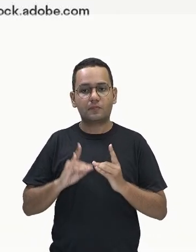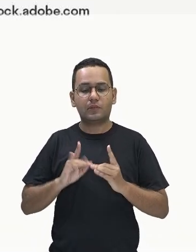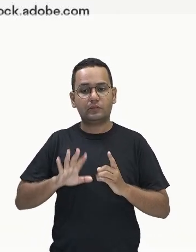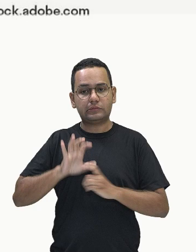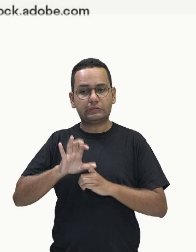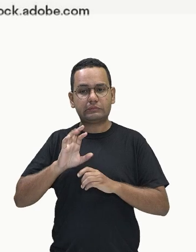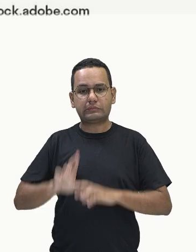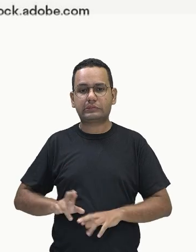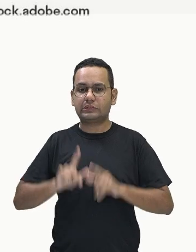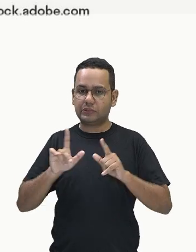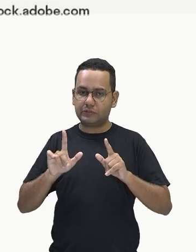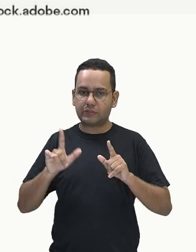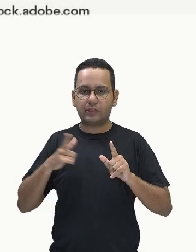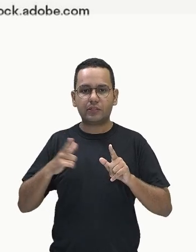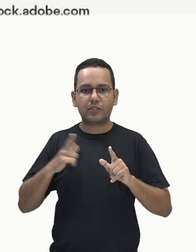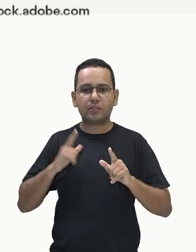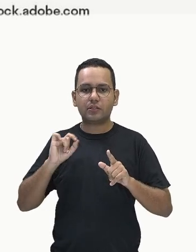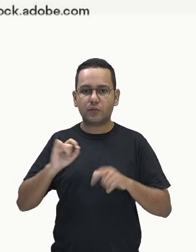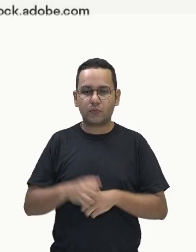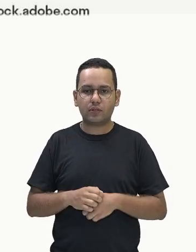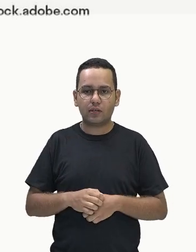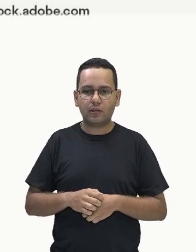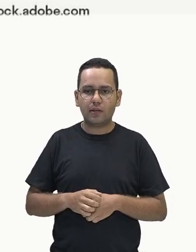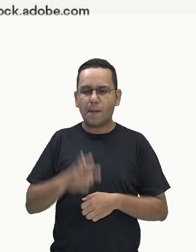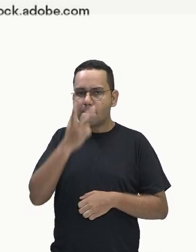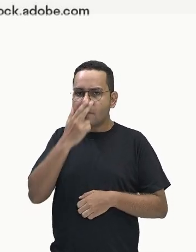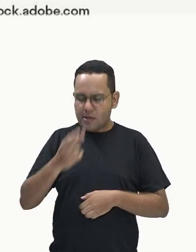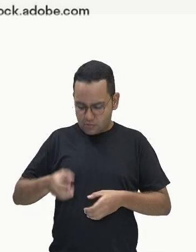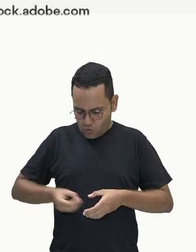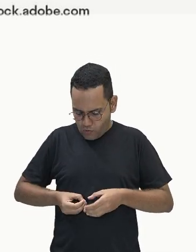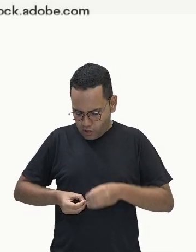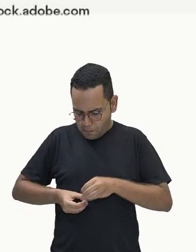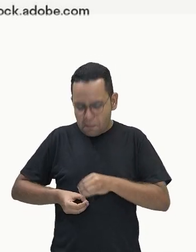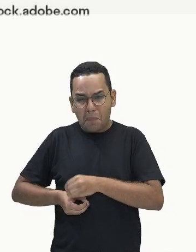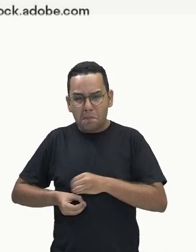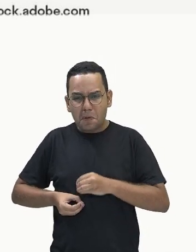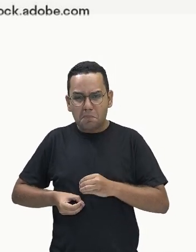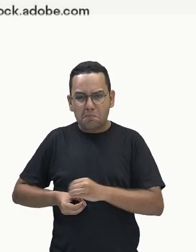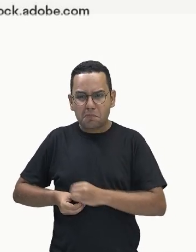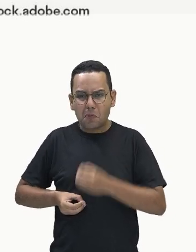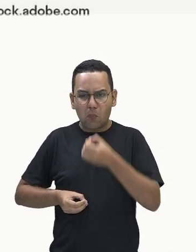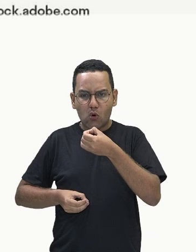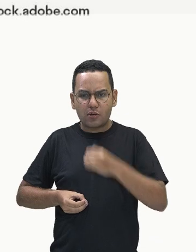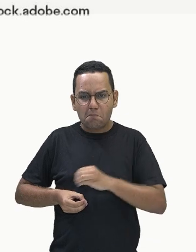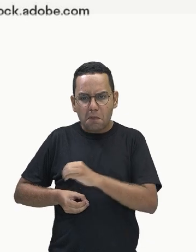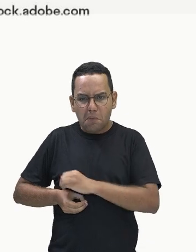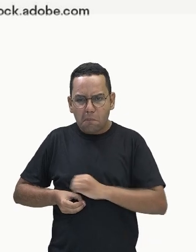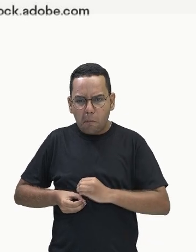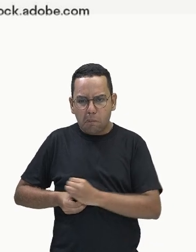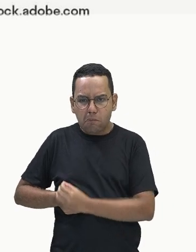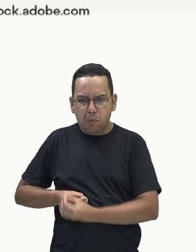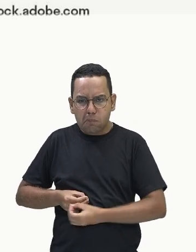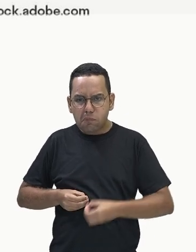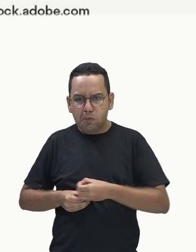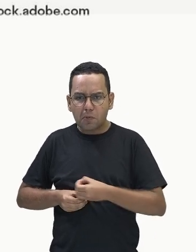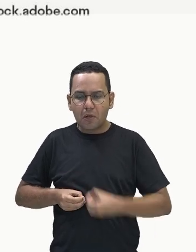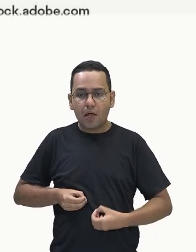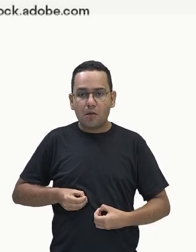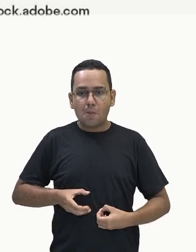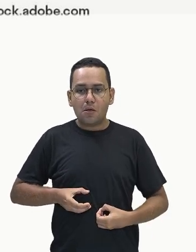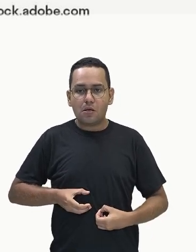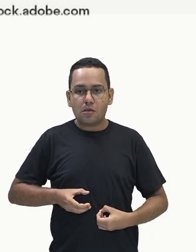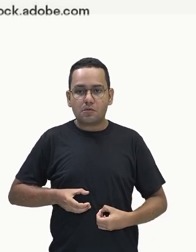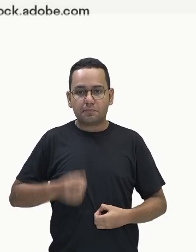leva ao aparecimento de inúmeros cistos nos ovários, inúmeras bolhas ali preenchidas de